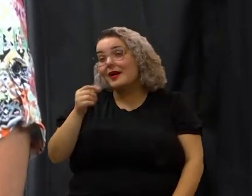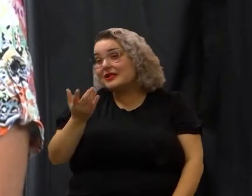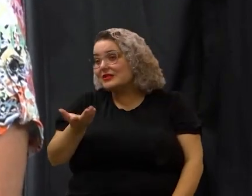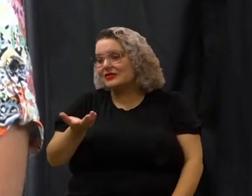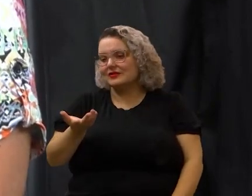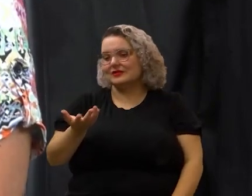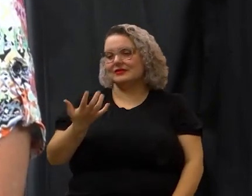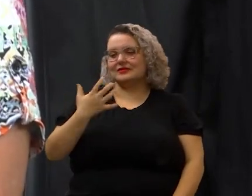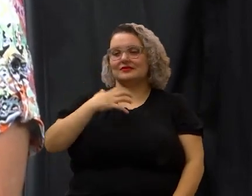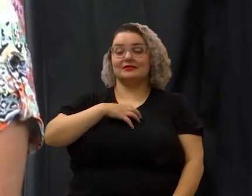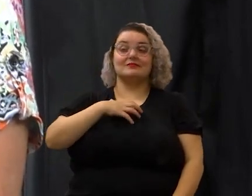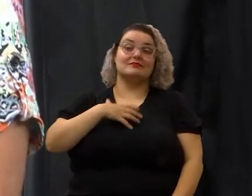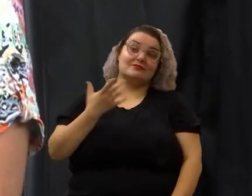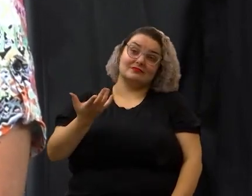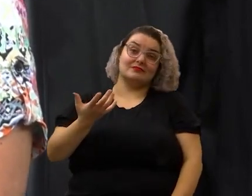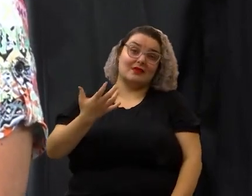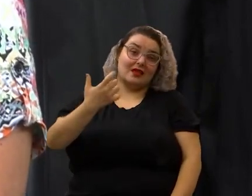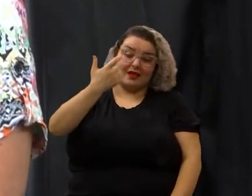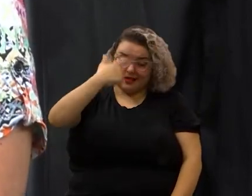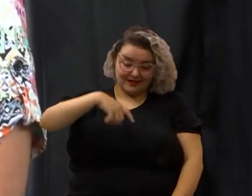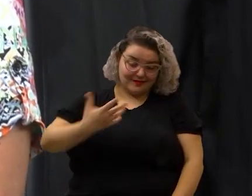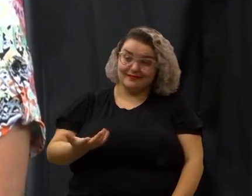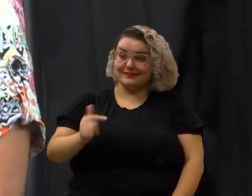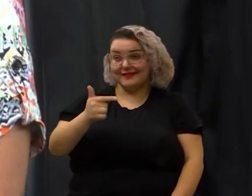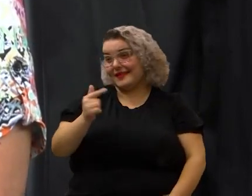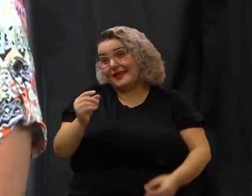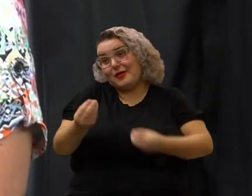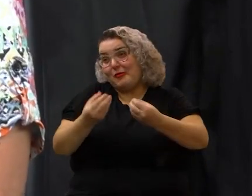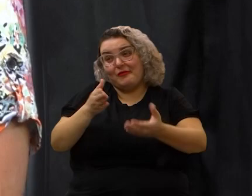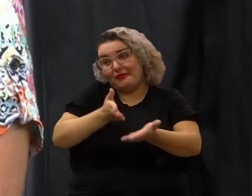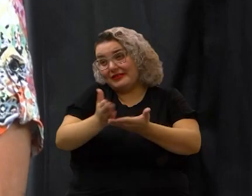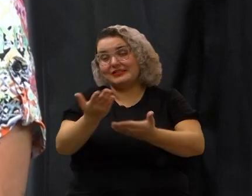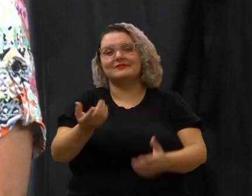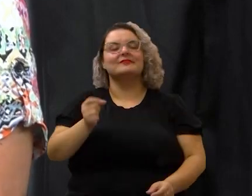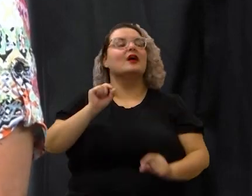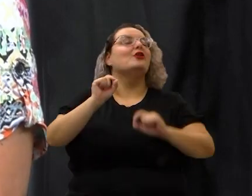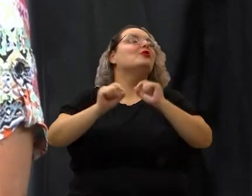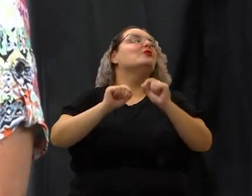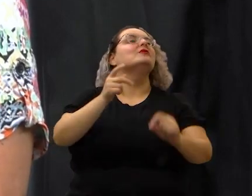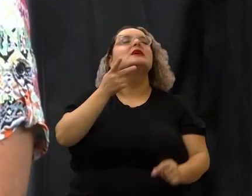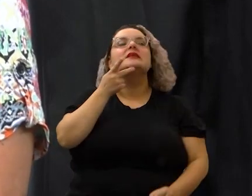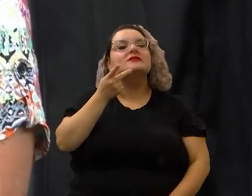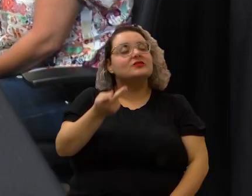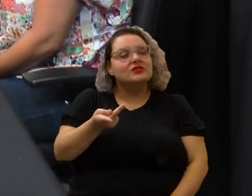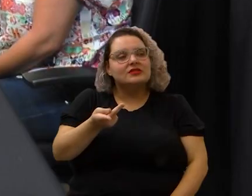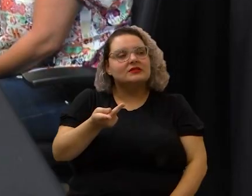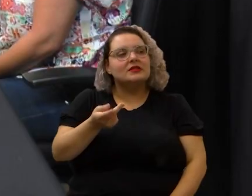é muito uma escolha, né? De uma certa forma é o que a gente não tem muito jeito. E o que